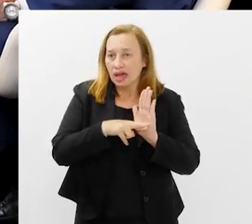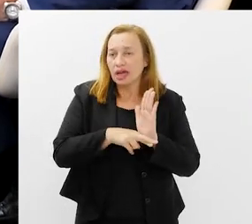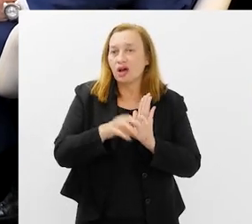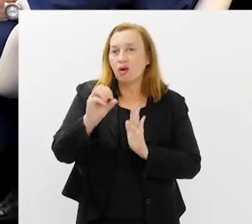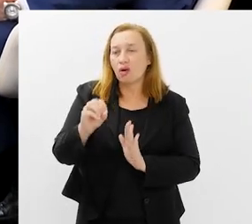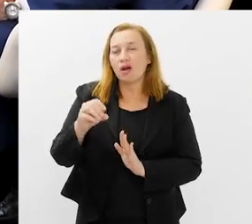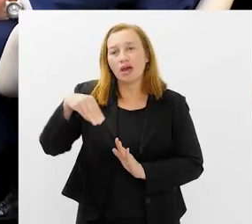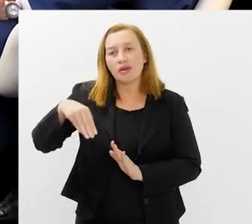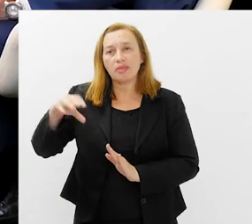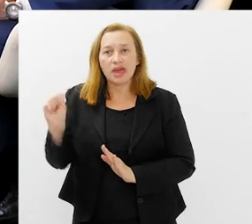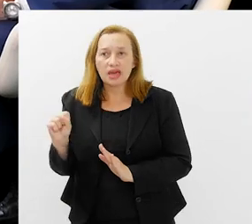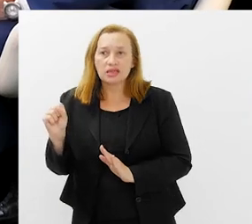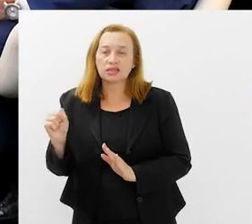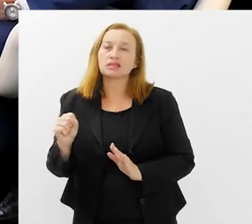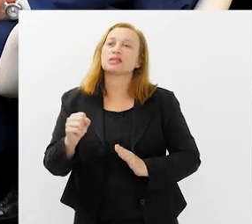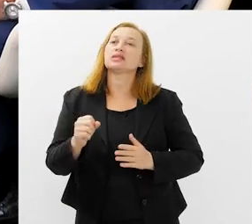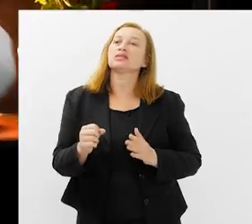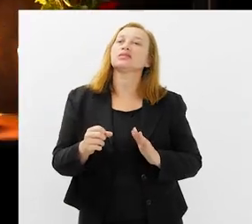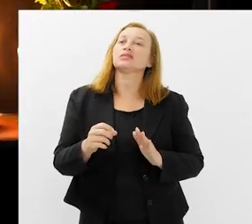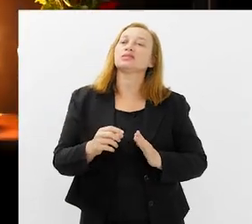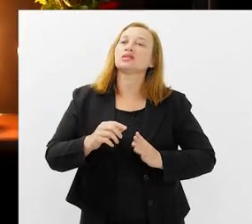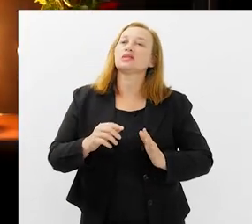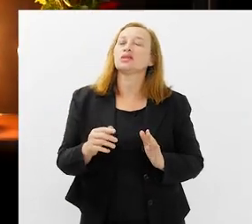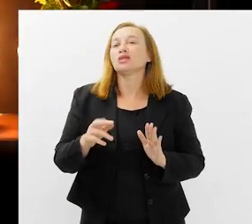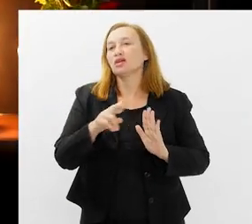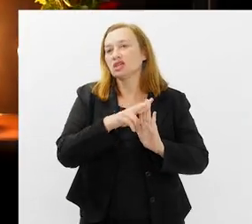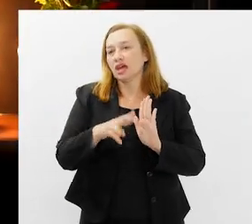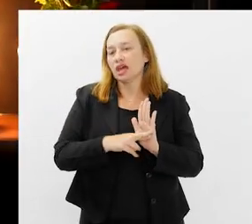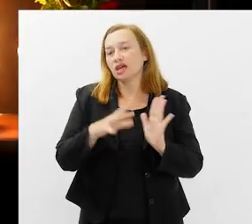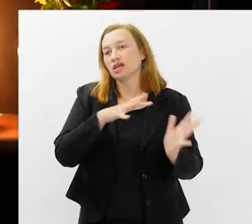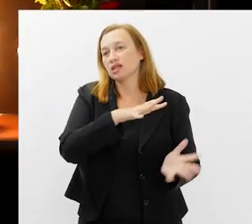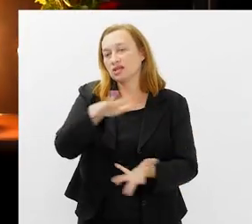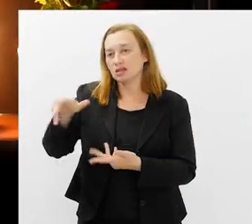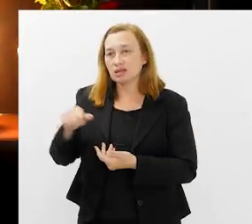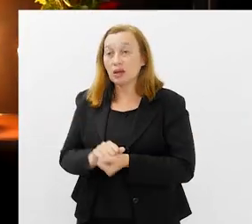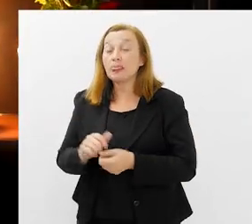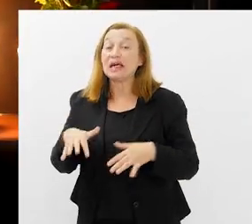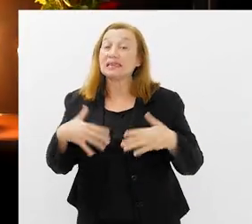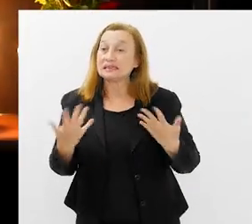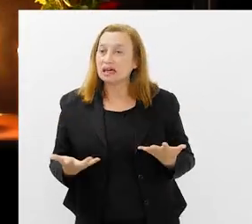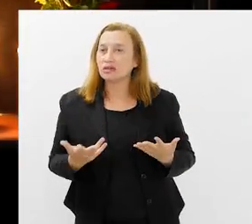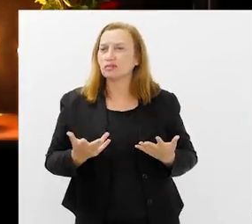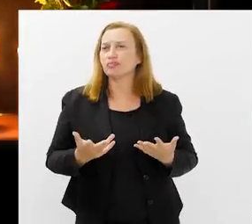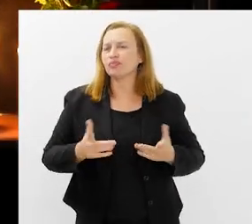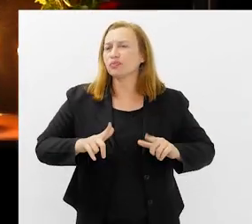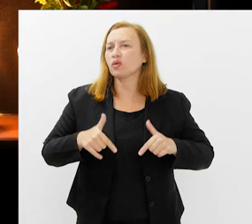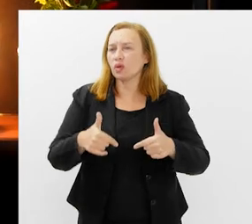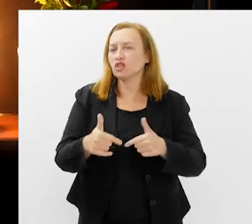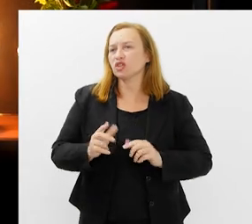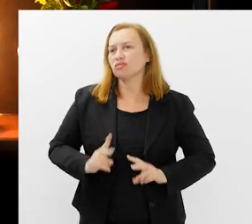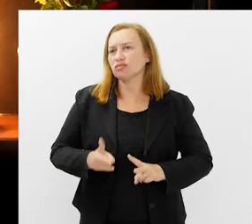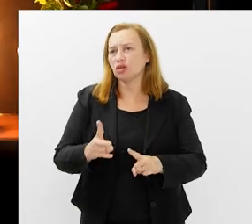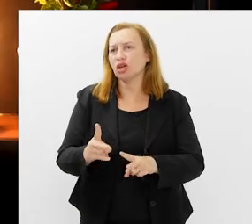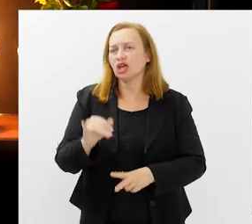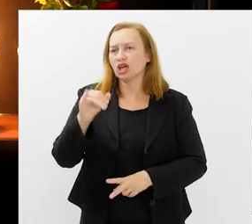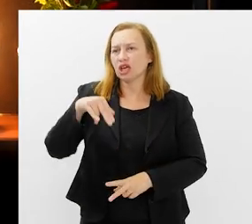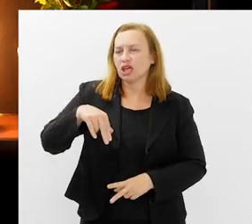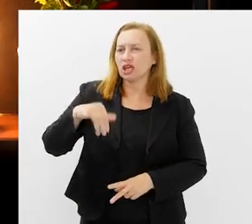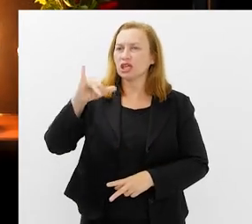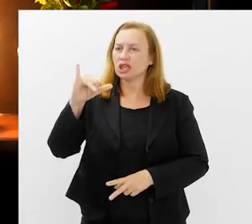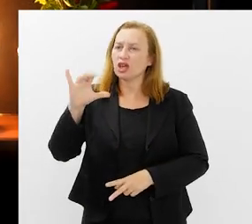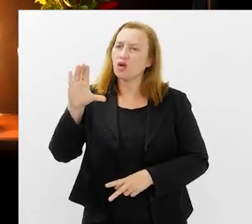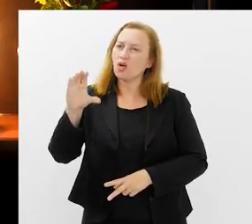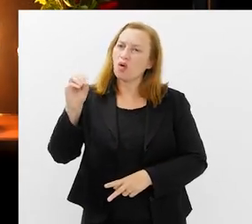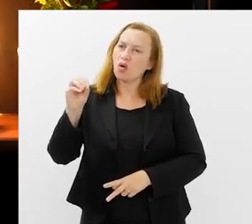do próprio Supremo fazer valer aqueles parâmetros internacionais reconhecidos. Então, tem sido constante essa atuação, Nicodemos, eu acho